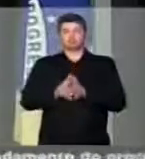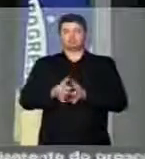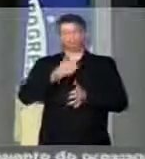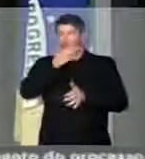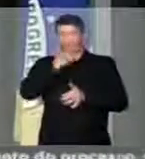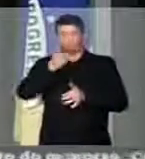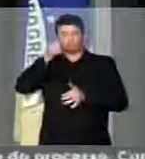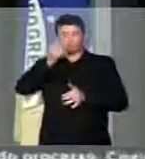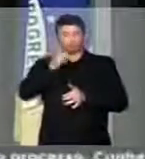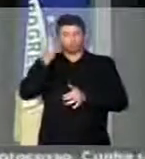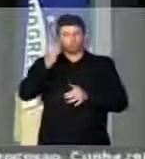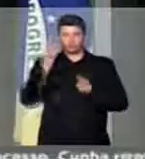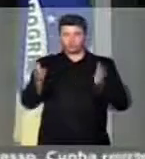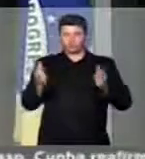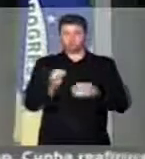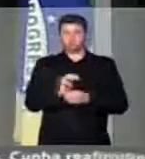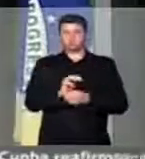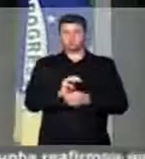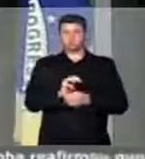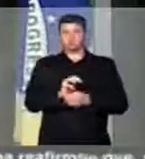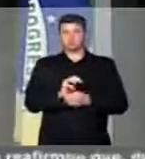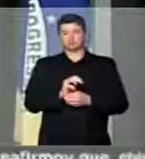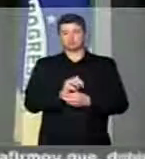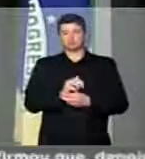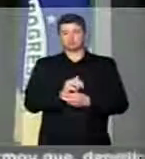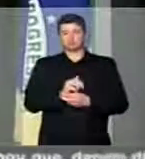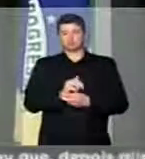senhoras e senhores deputados,